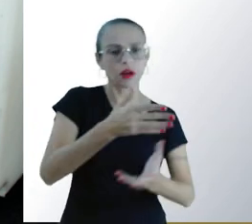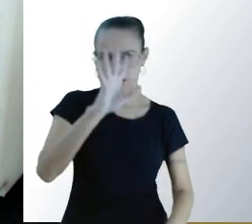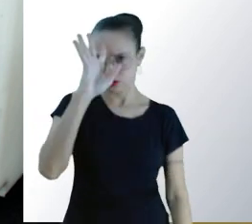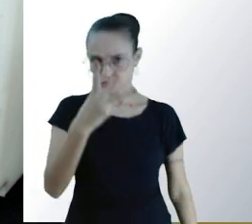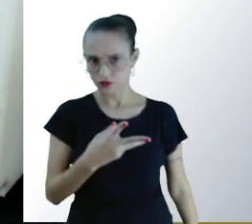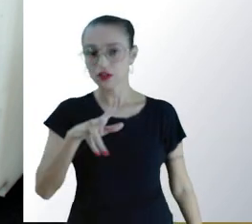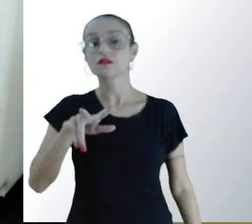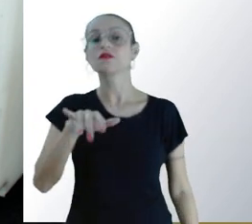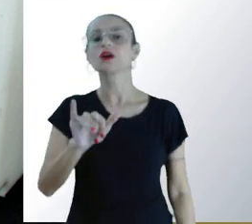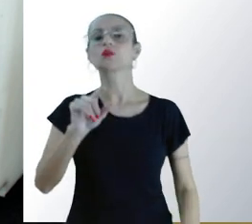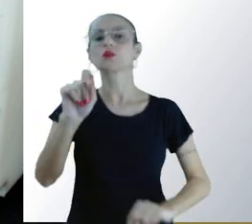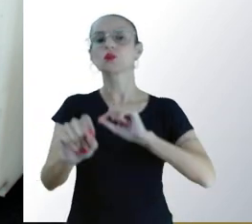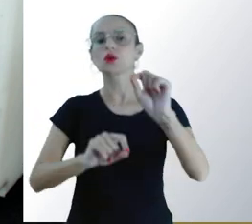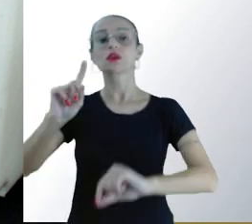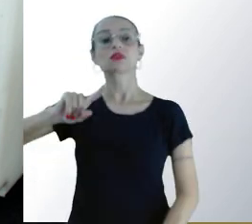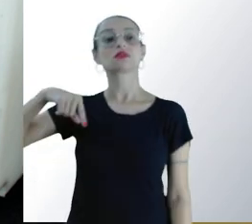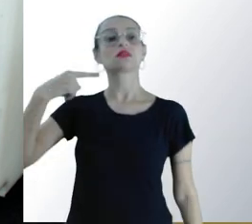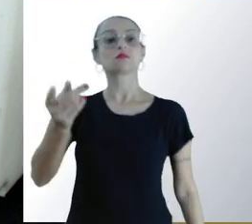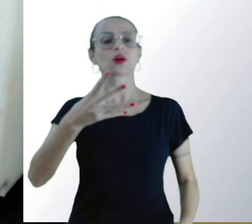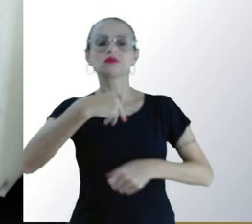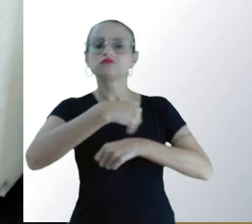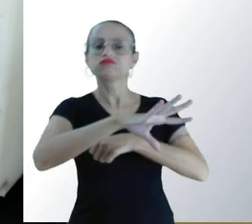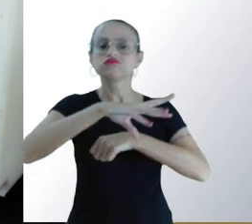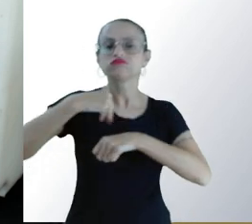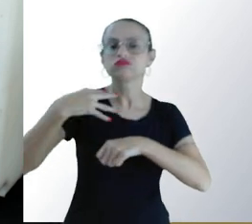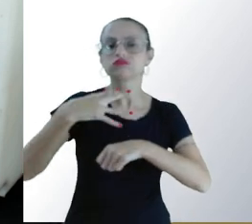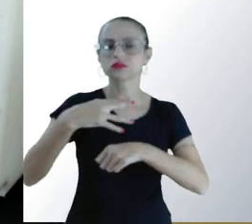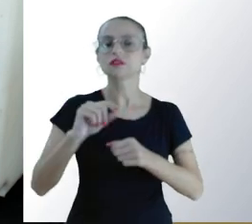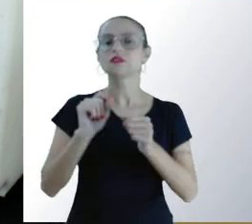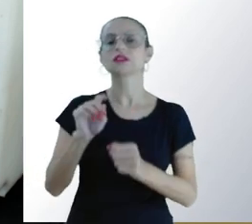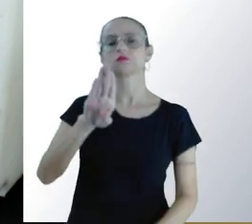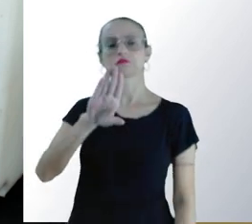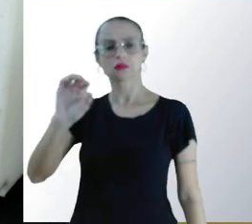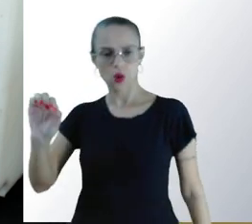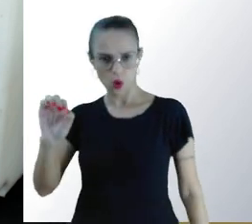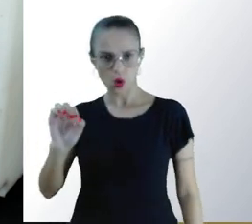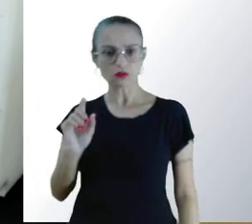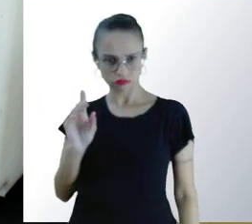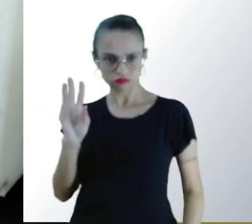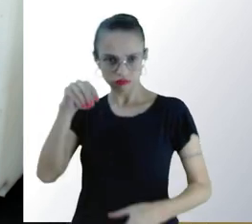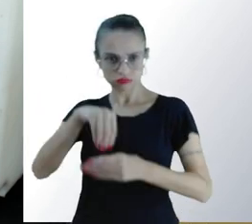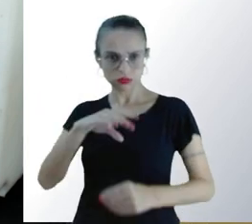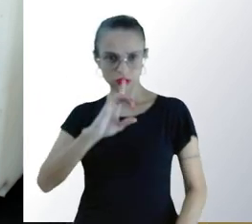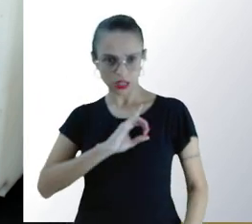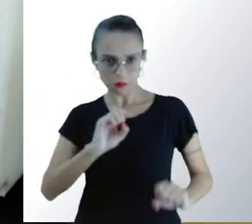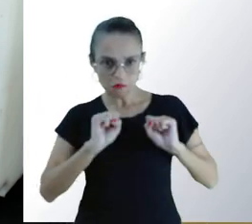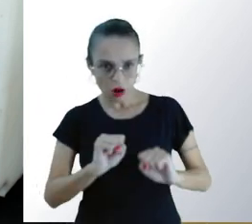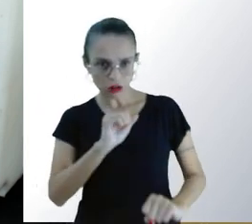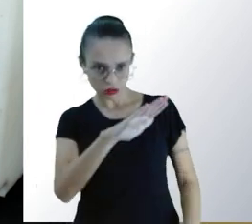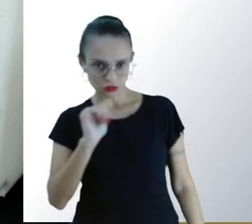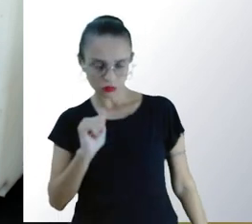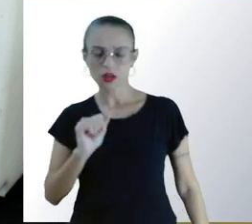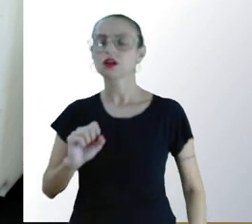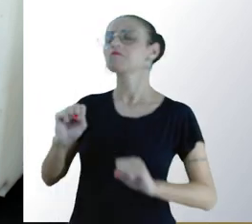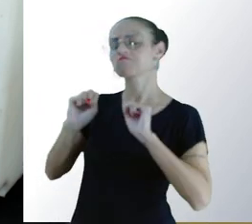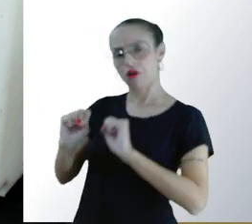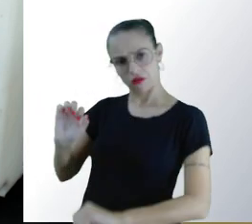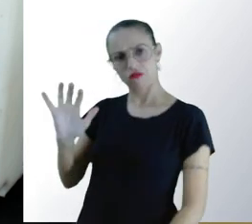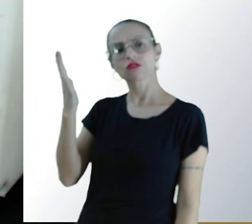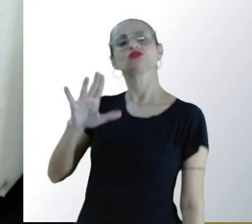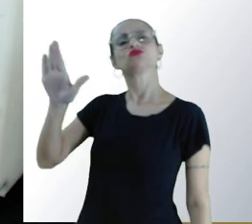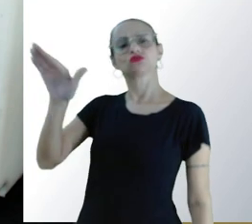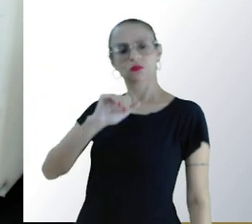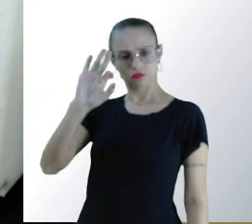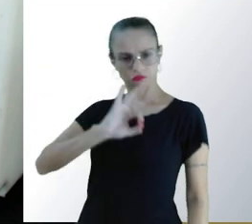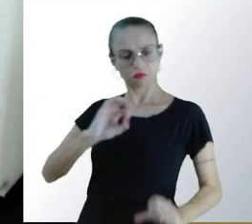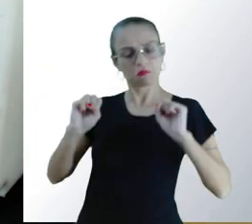vai levar, e depois dessa mediação você vai fazer o boletim ou não na delegacia, né? Pode acontecer de chamar a polícia, afinal,